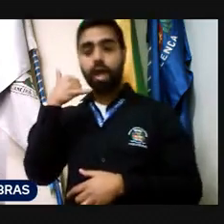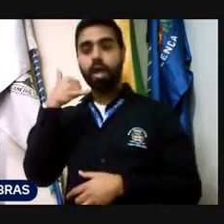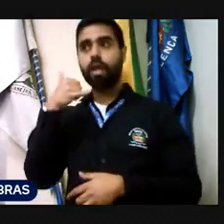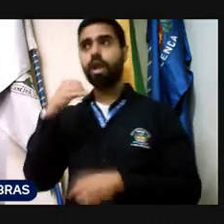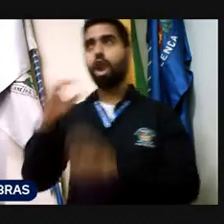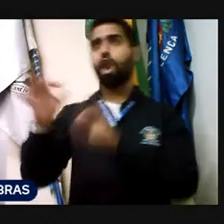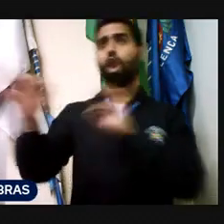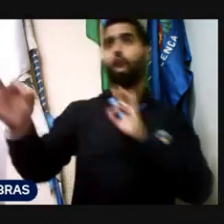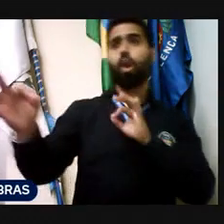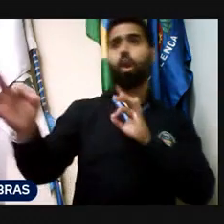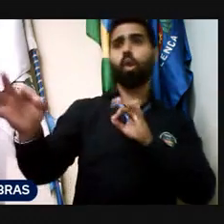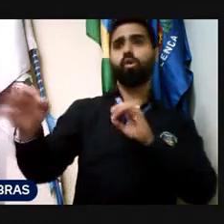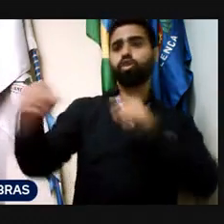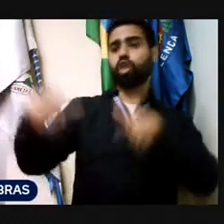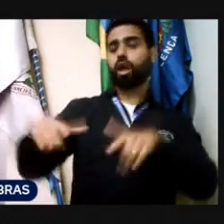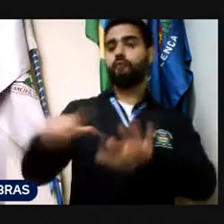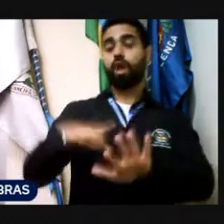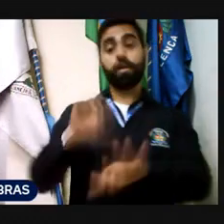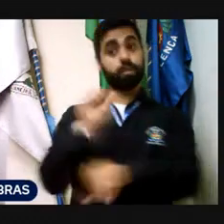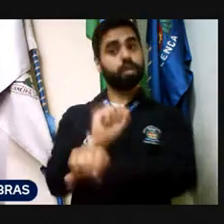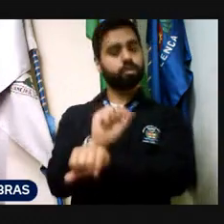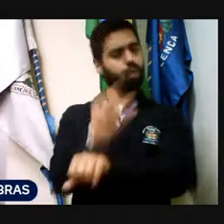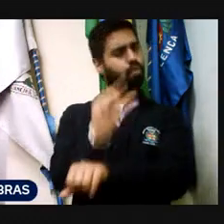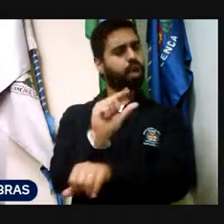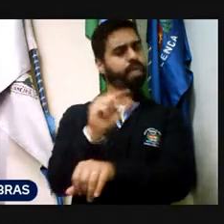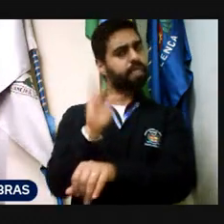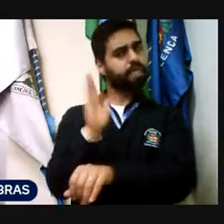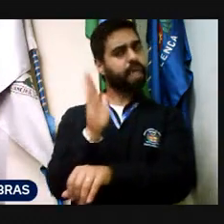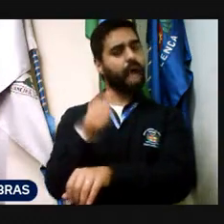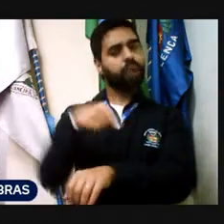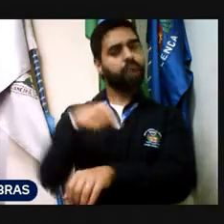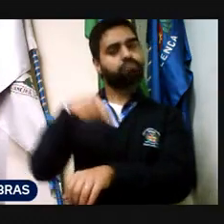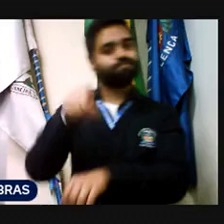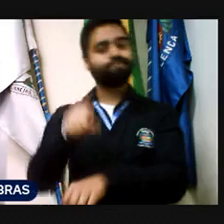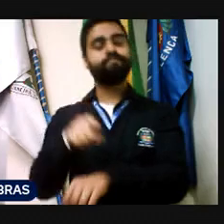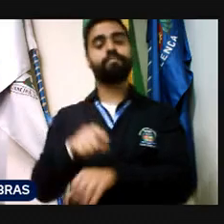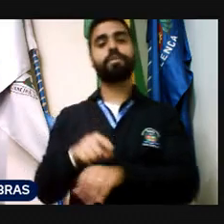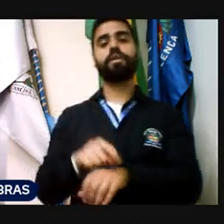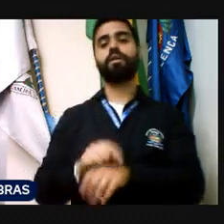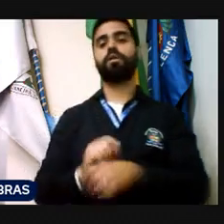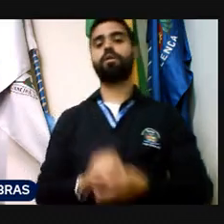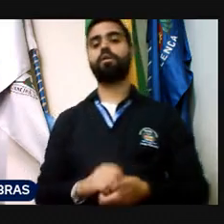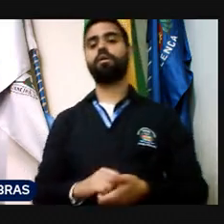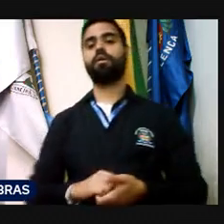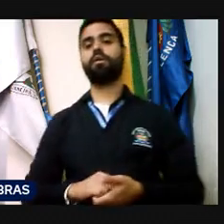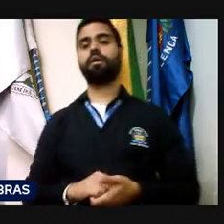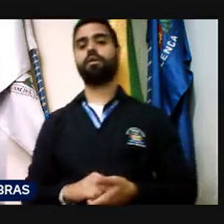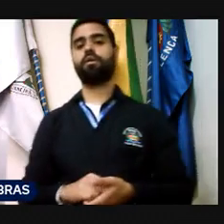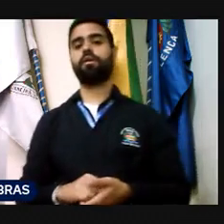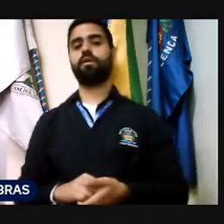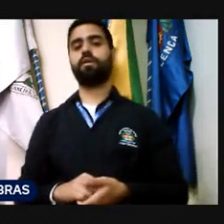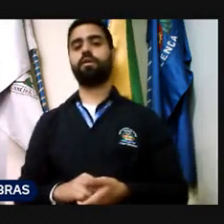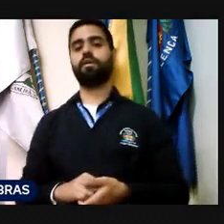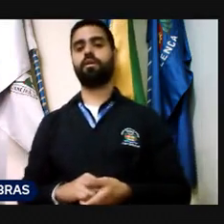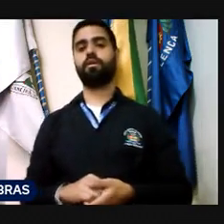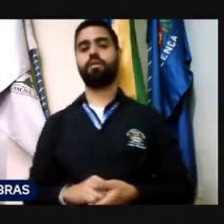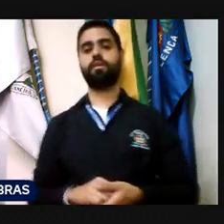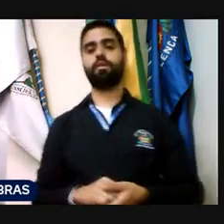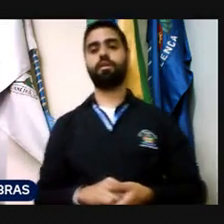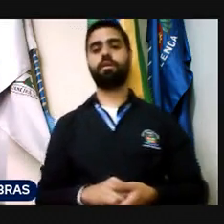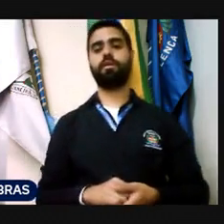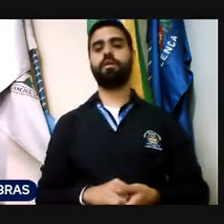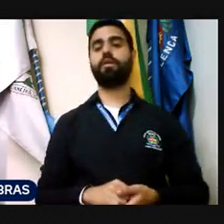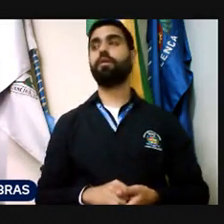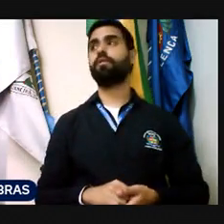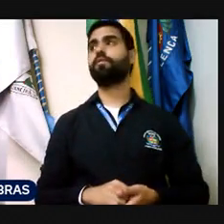da unidade, posso falar, olha, estamos a caminho, estou em tal lugar, em 5, 10 minutos chego aí. Então, acho que ou por telefone ou até por via WhatsApp, eu acho que